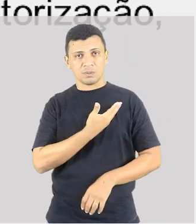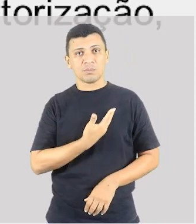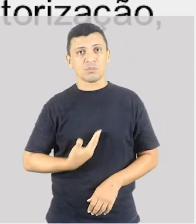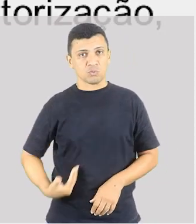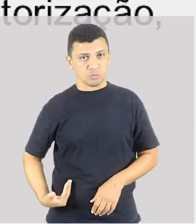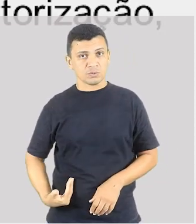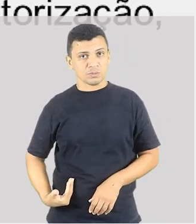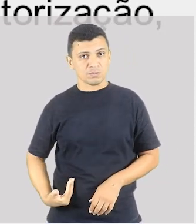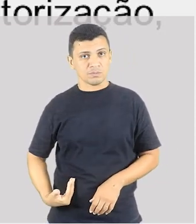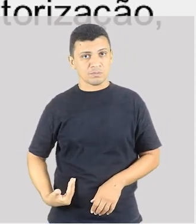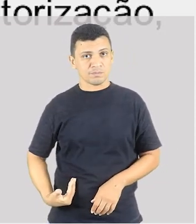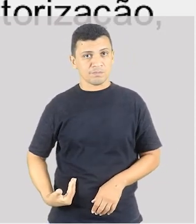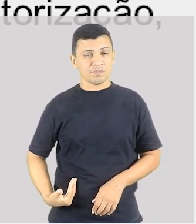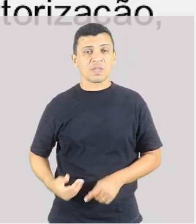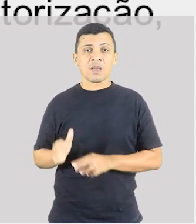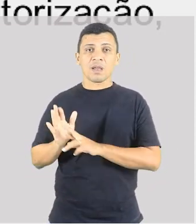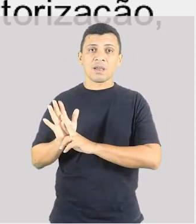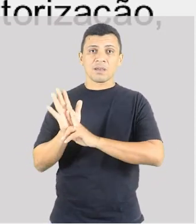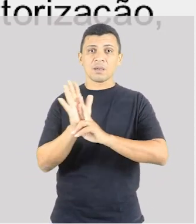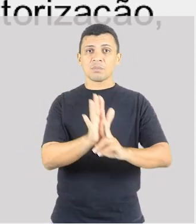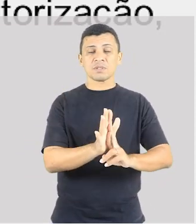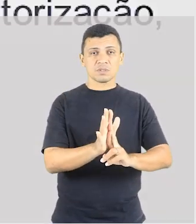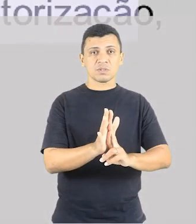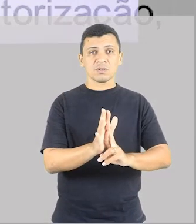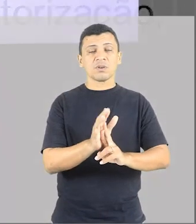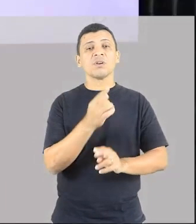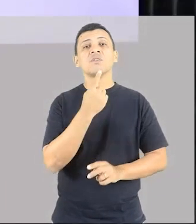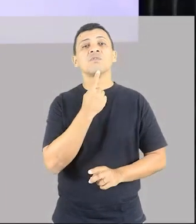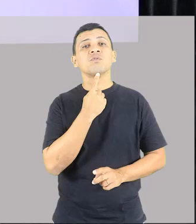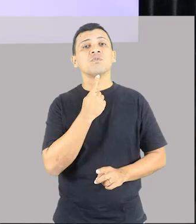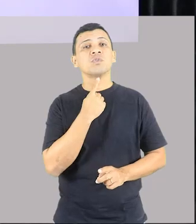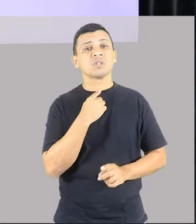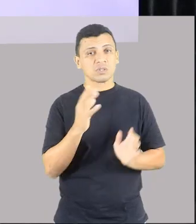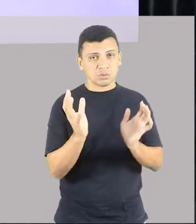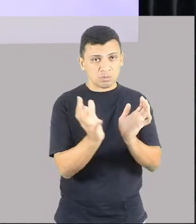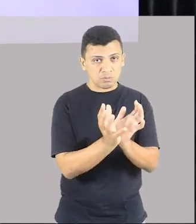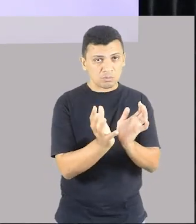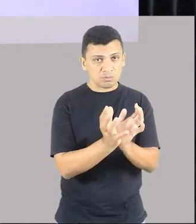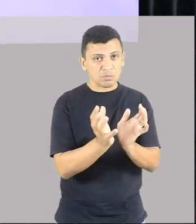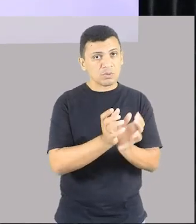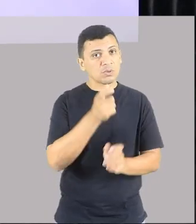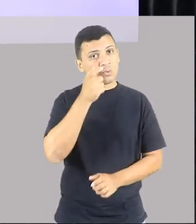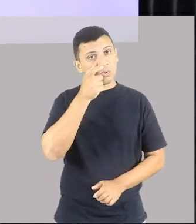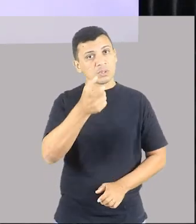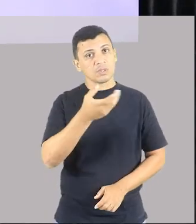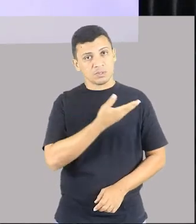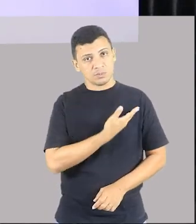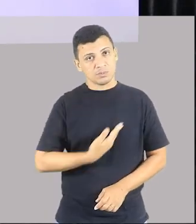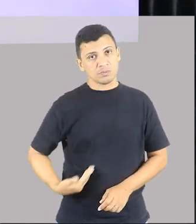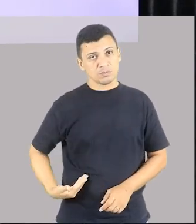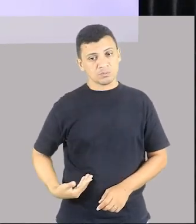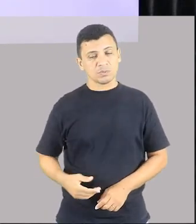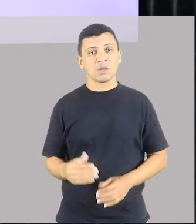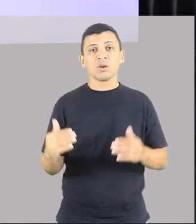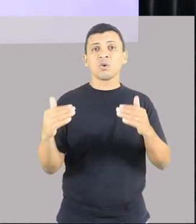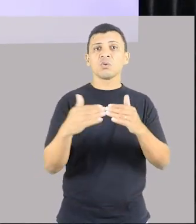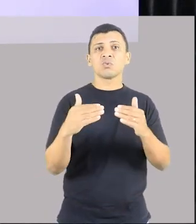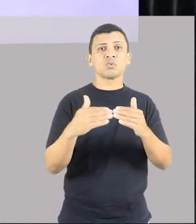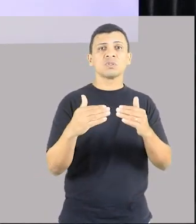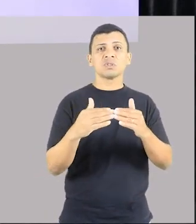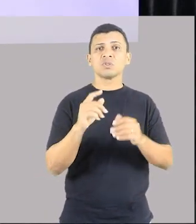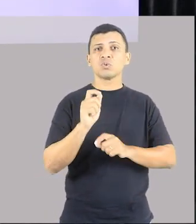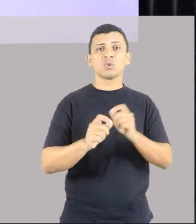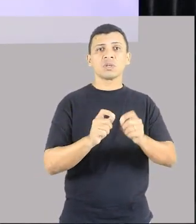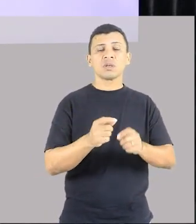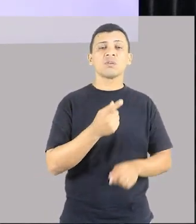caso que representa a vontade da coletividade, representa o interesse público, e ela coincide, nesse caso,